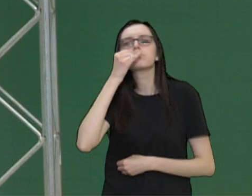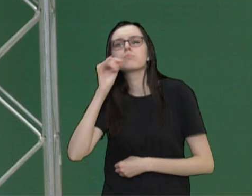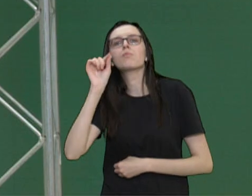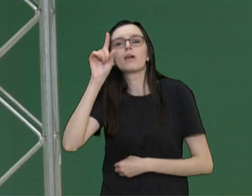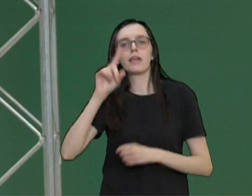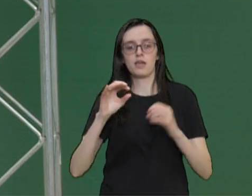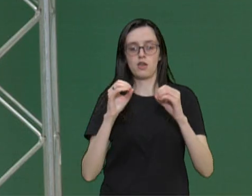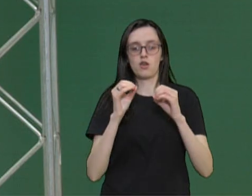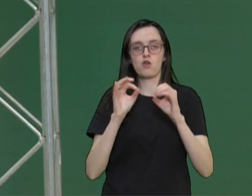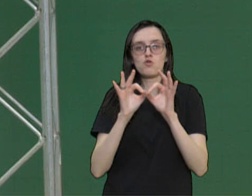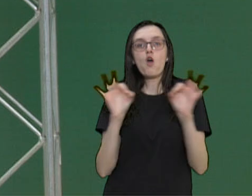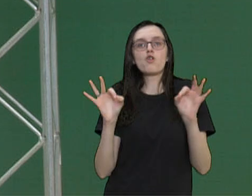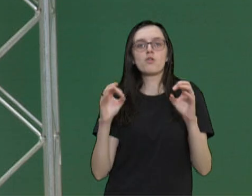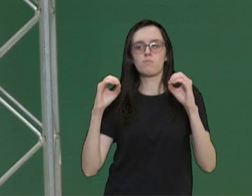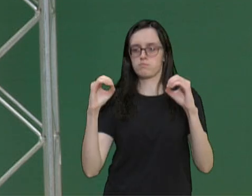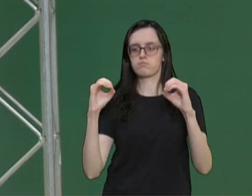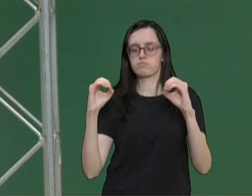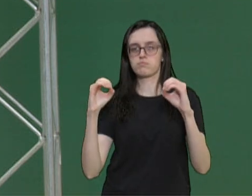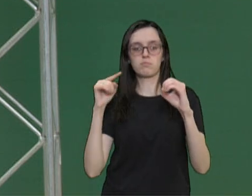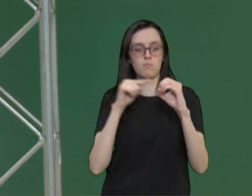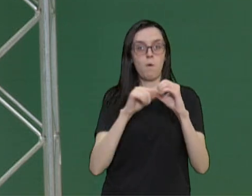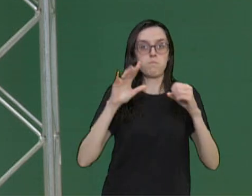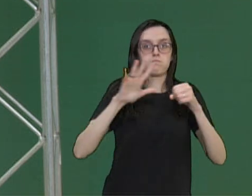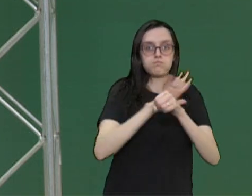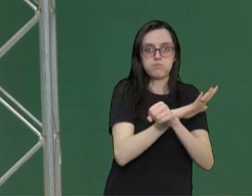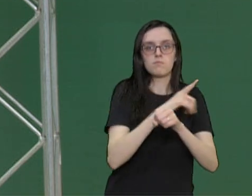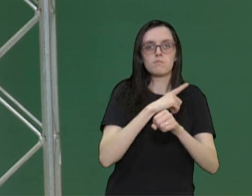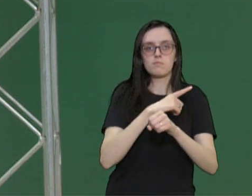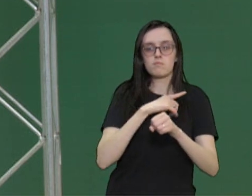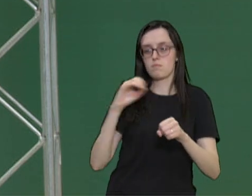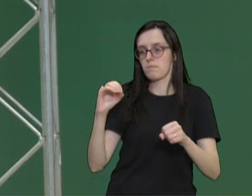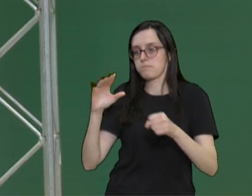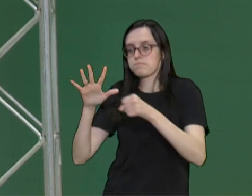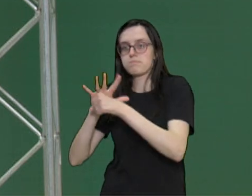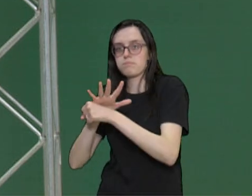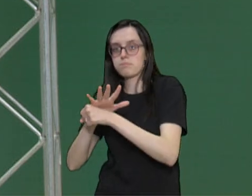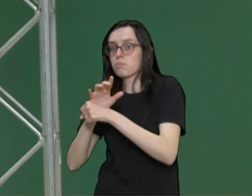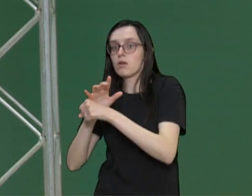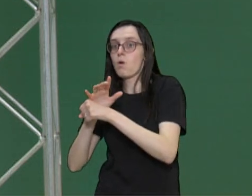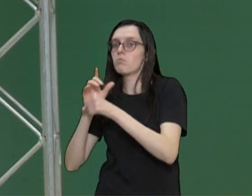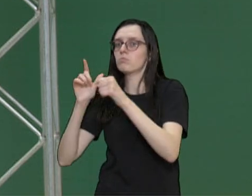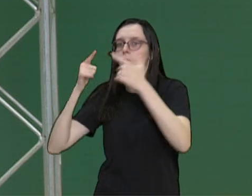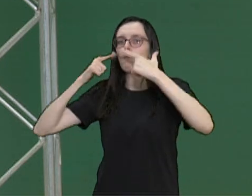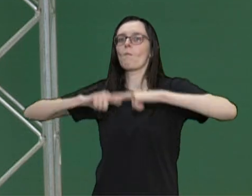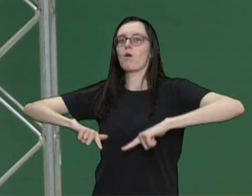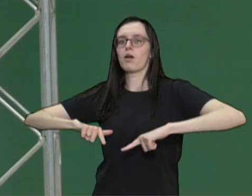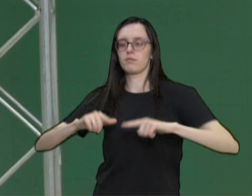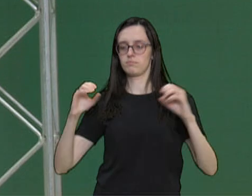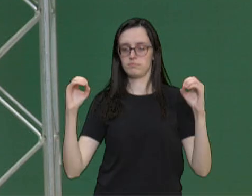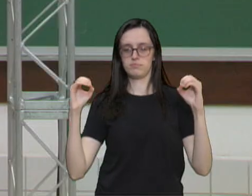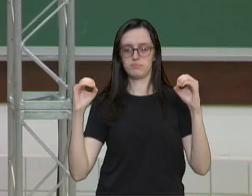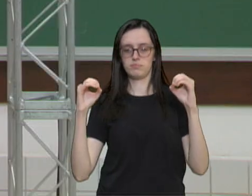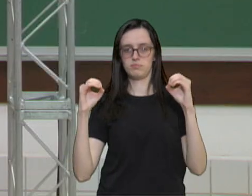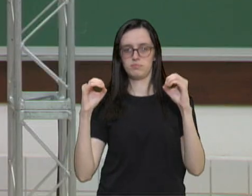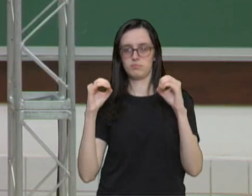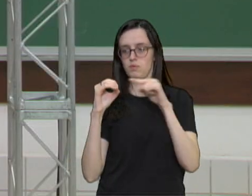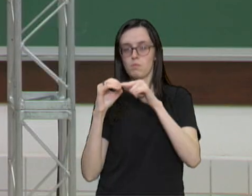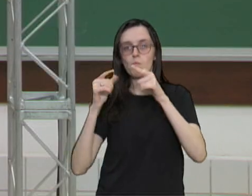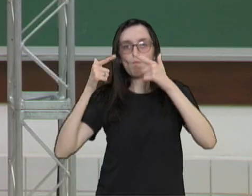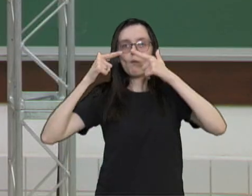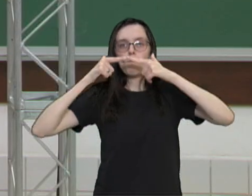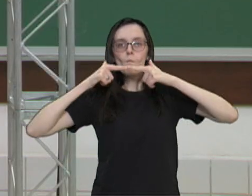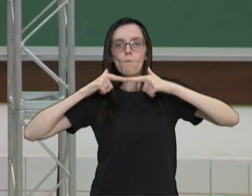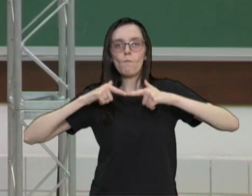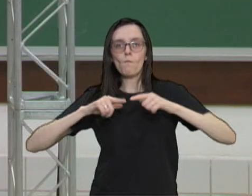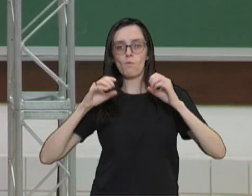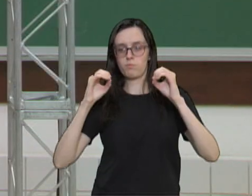à distância. Simplesmente um corpo carregado, quando se aproxima de um corpo que está neutro, o corpo que está neutro inicialmente